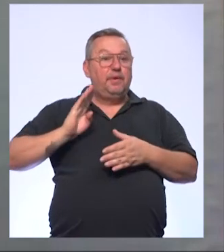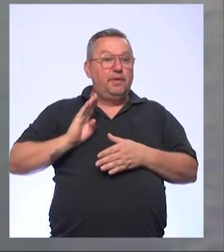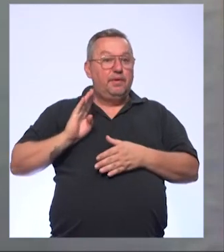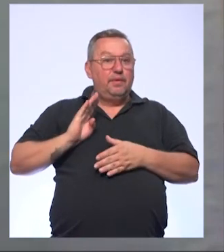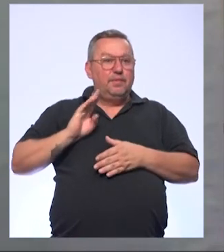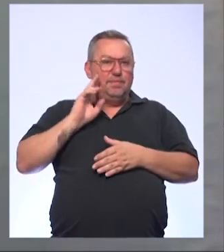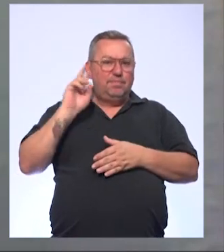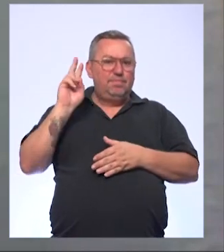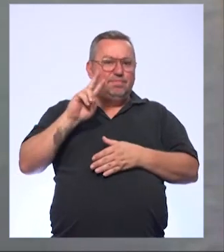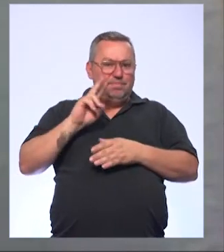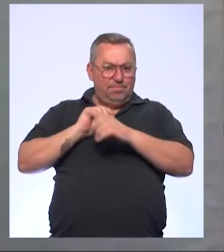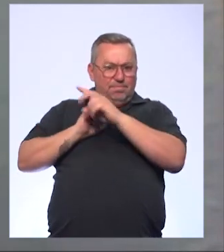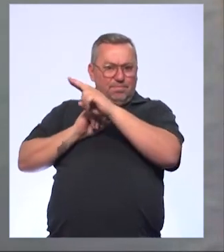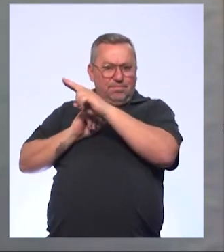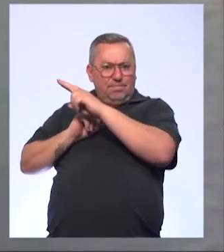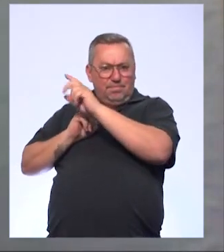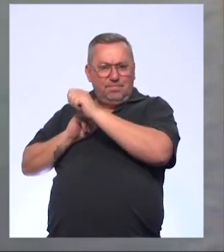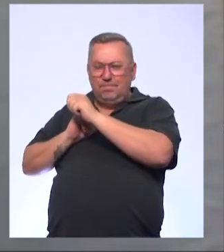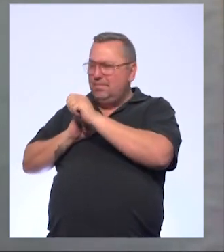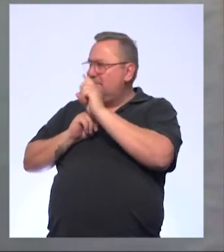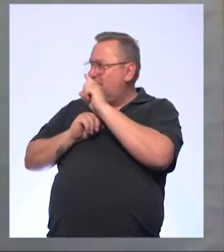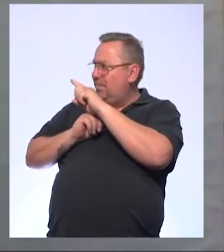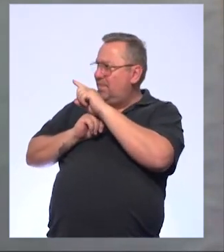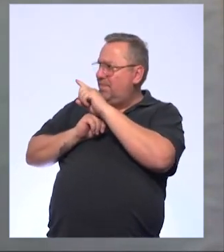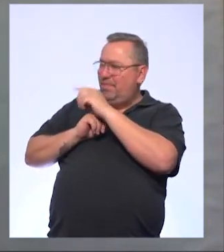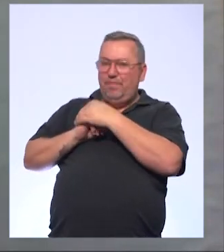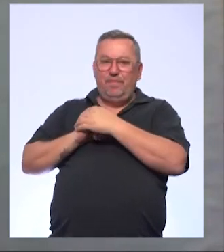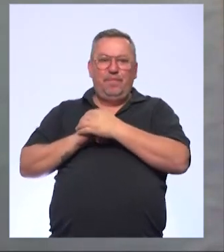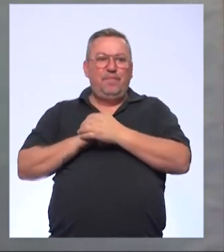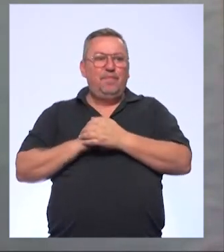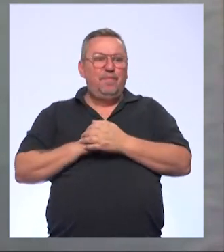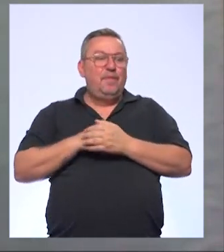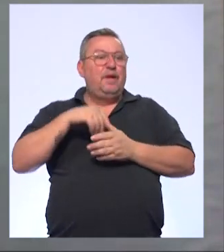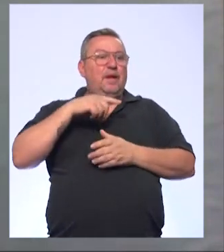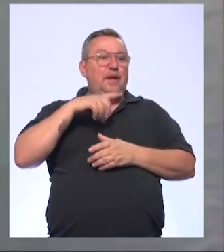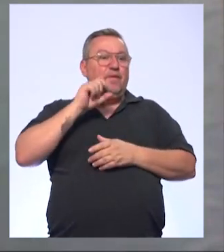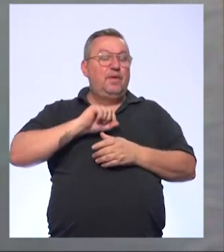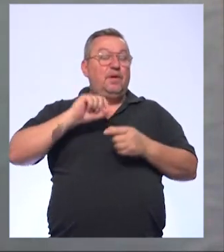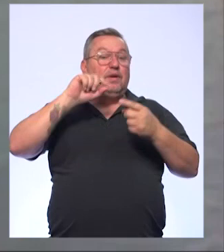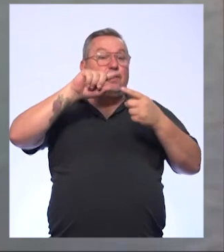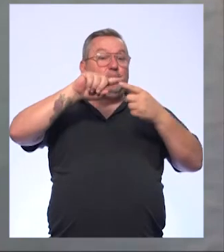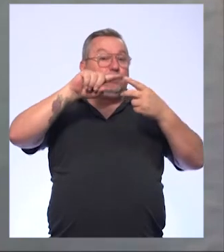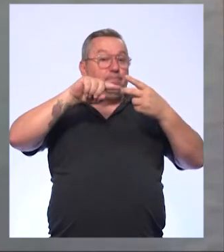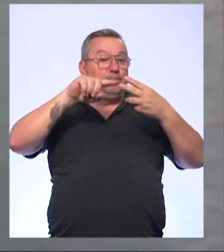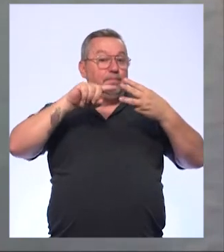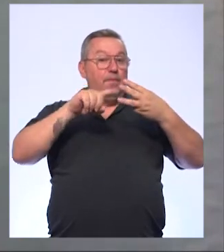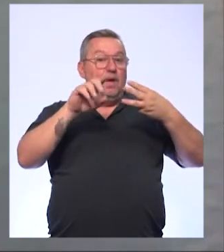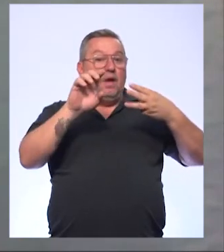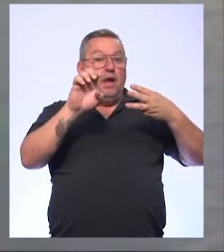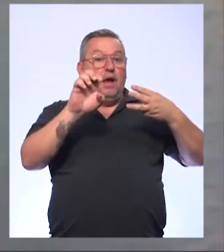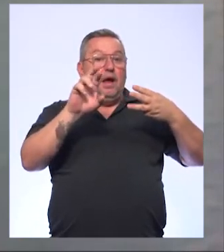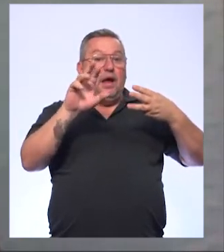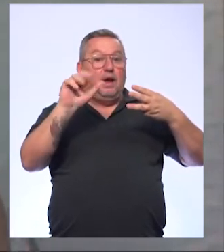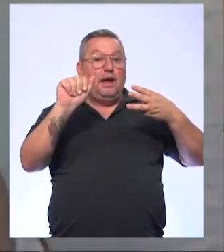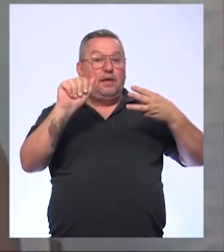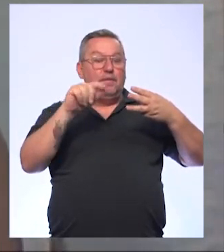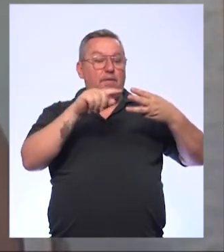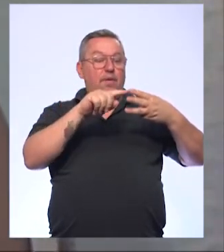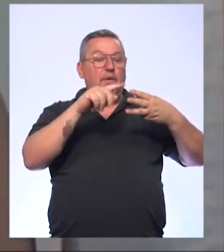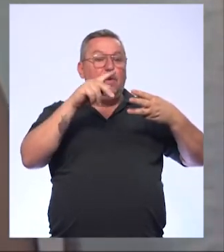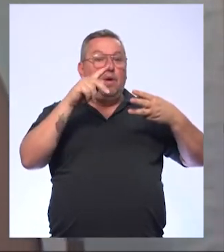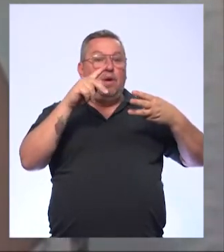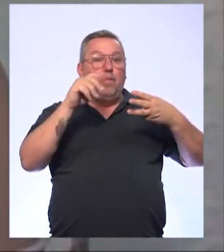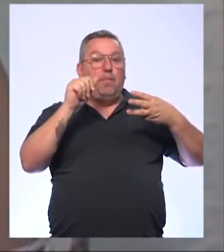tá enxergando direitinho aí? O povo hebreu passou por 3 eras: patriarcas,